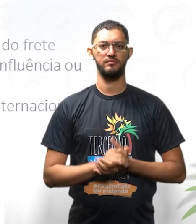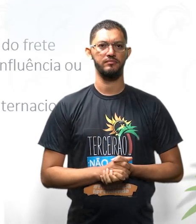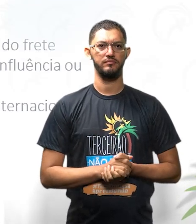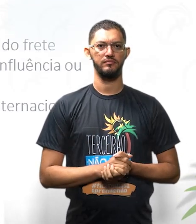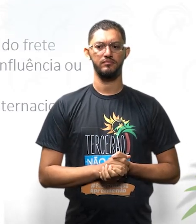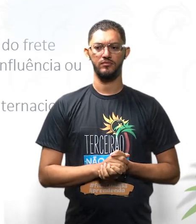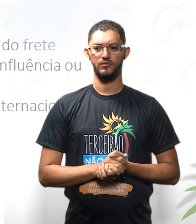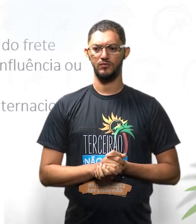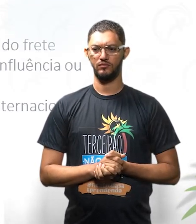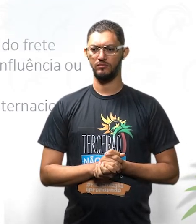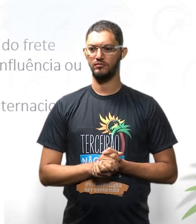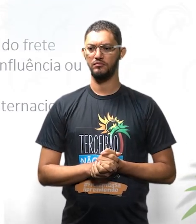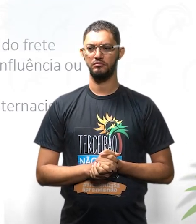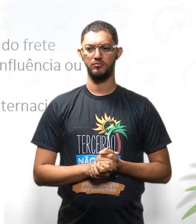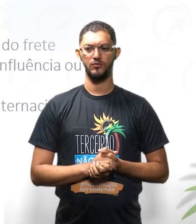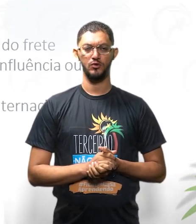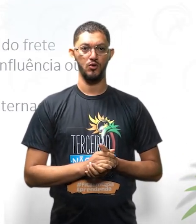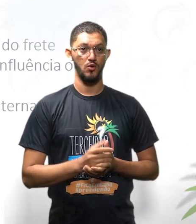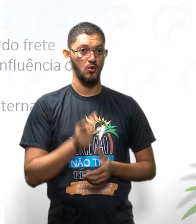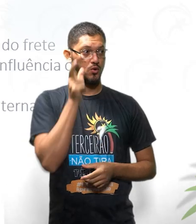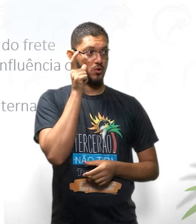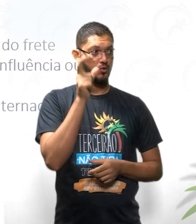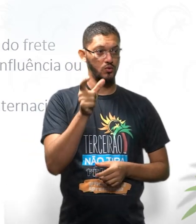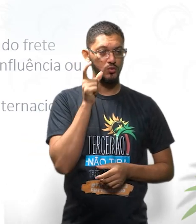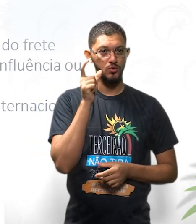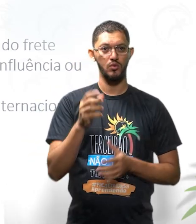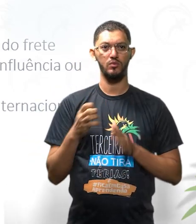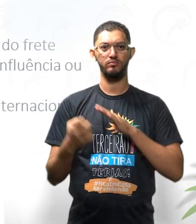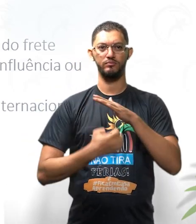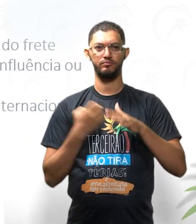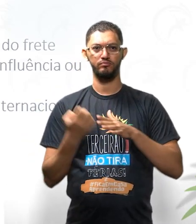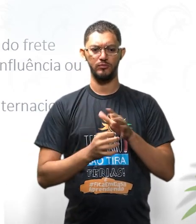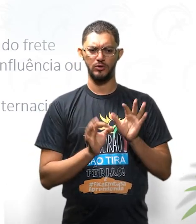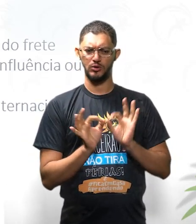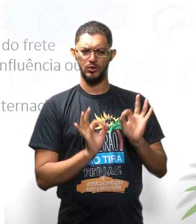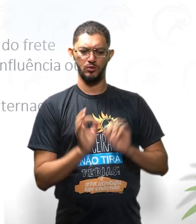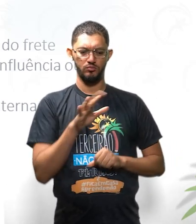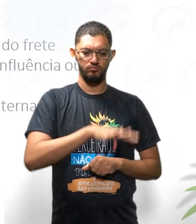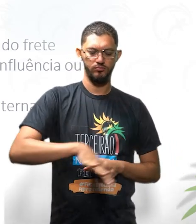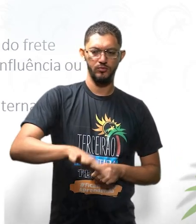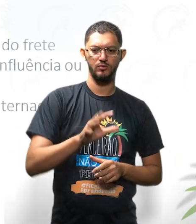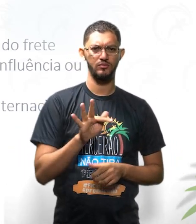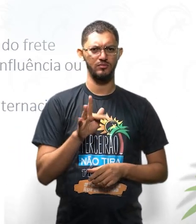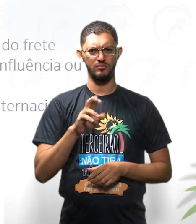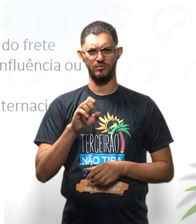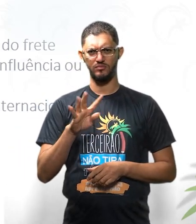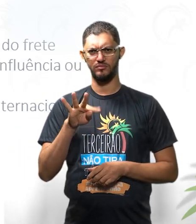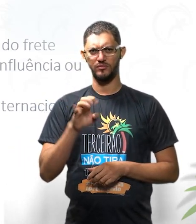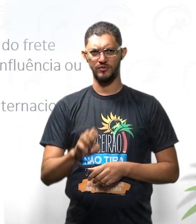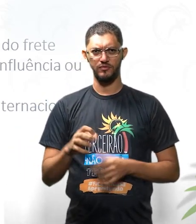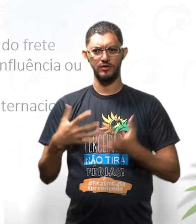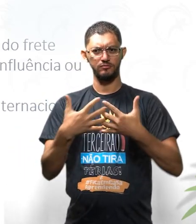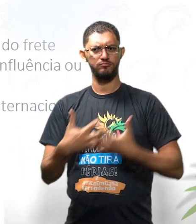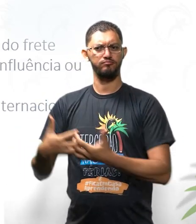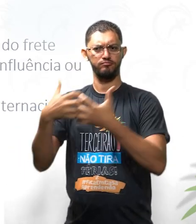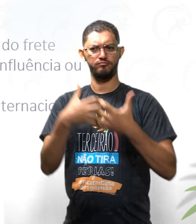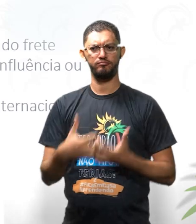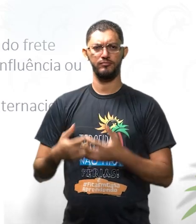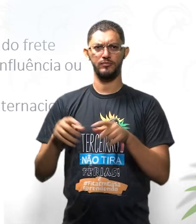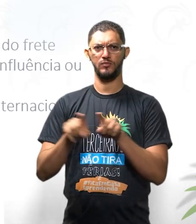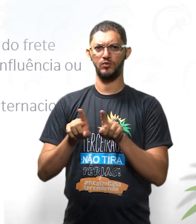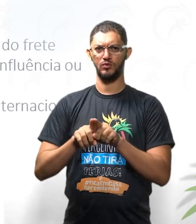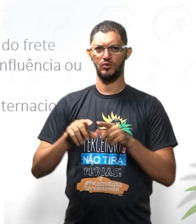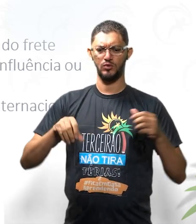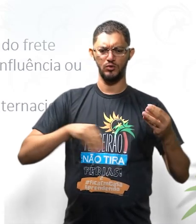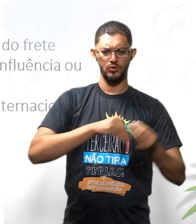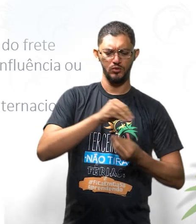A confluência dos interesses dos empresários que controlam o mercado do frete e dos caminhoneiros, indicando uma